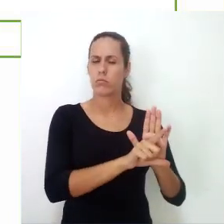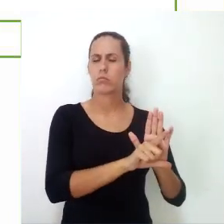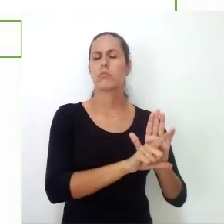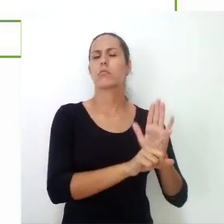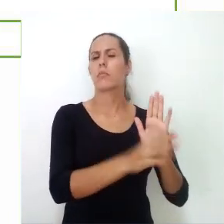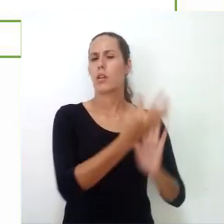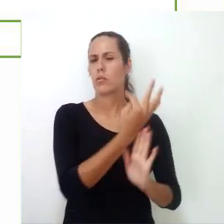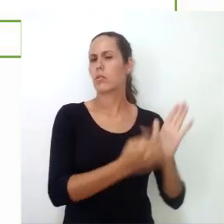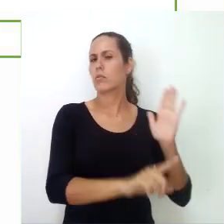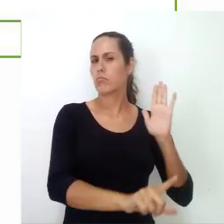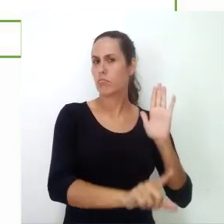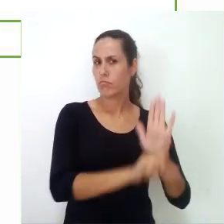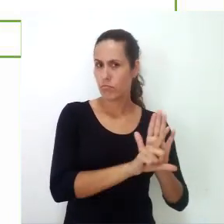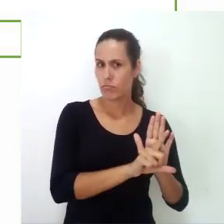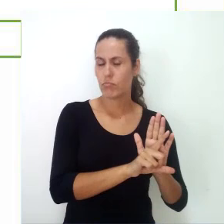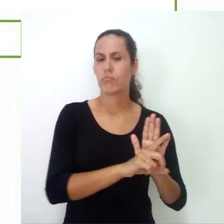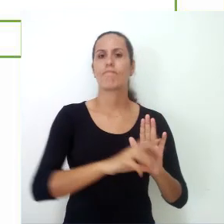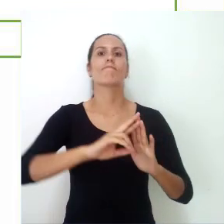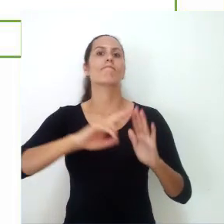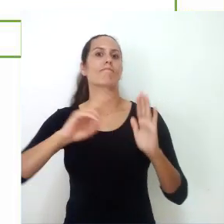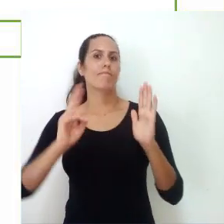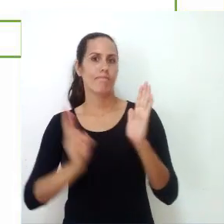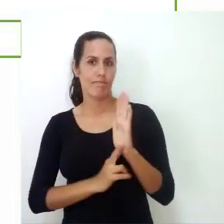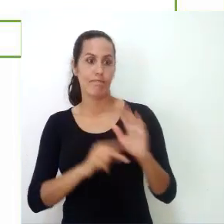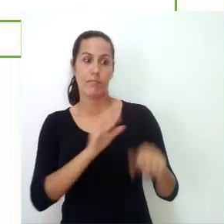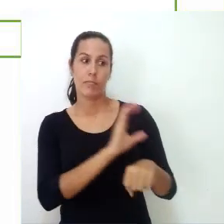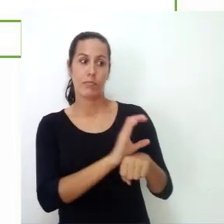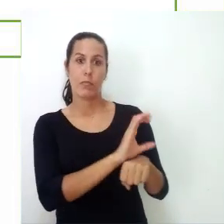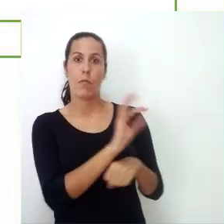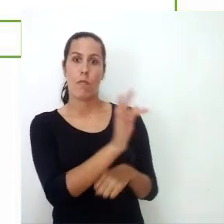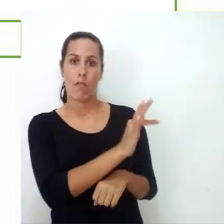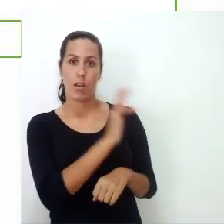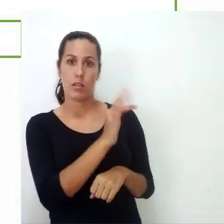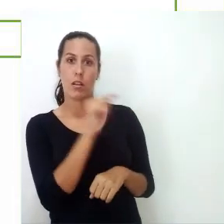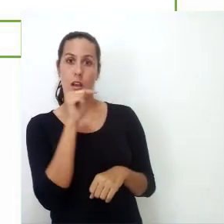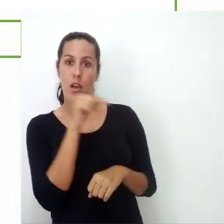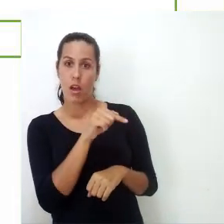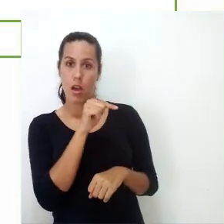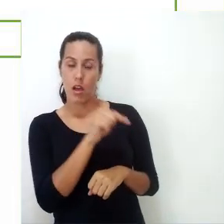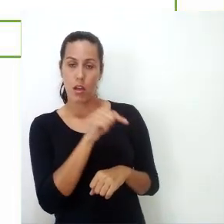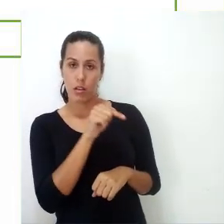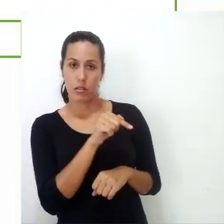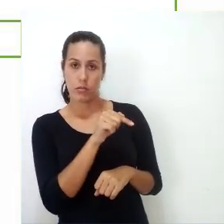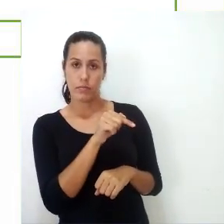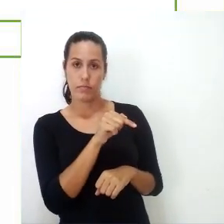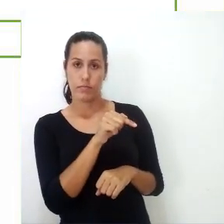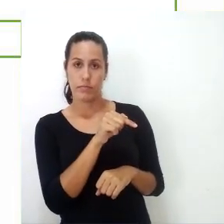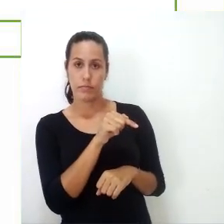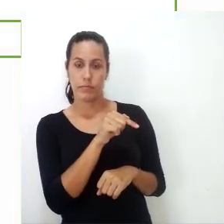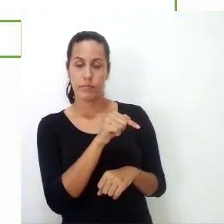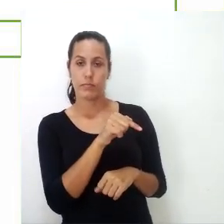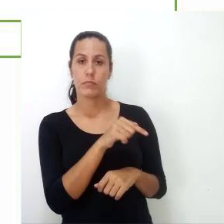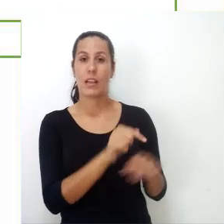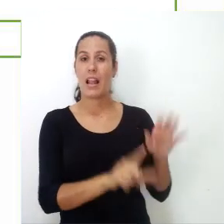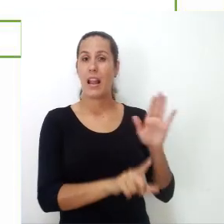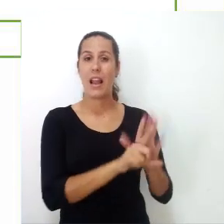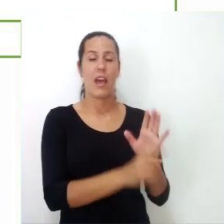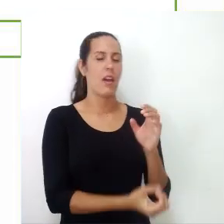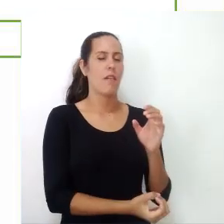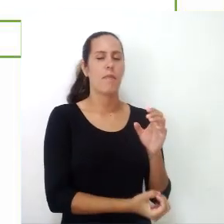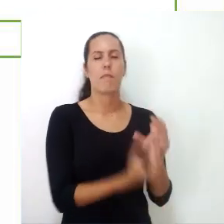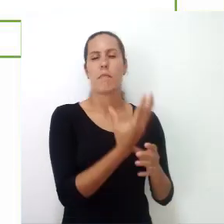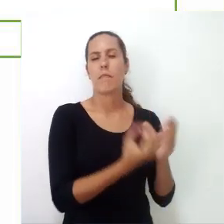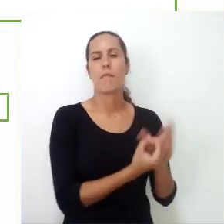legal, normativo. A Constituição Federal, dela emanam várias